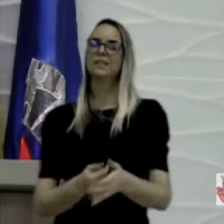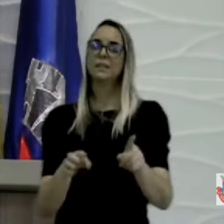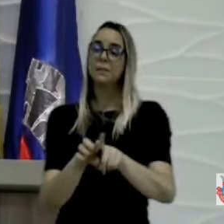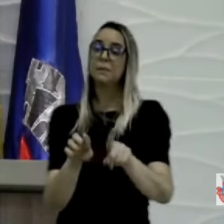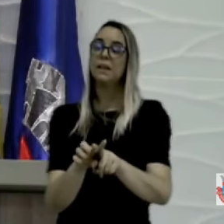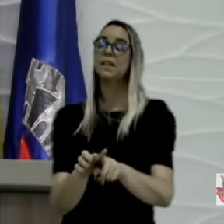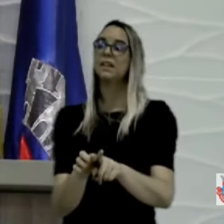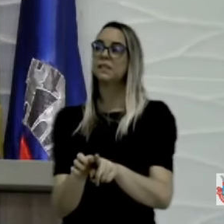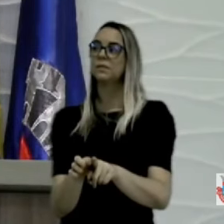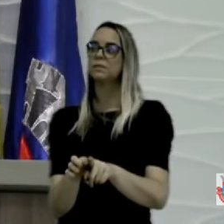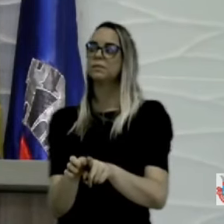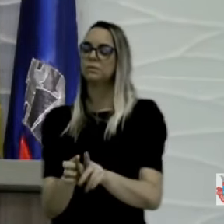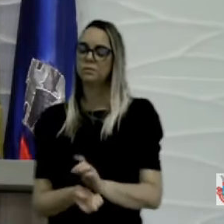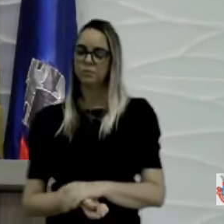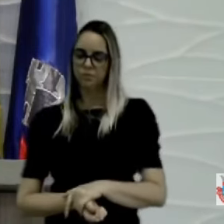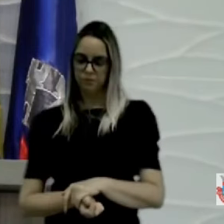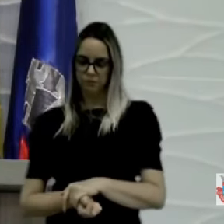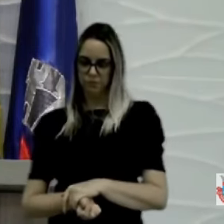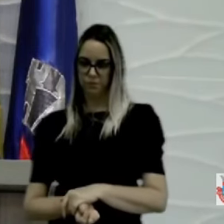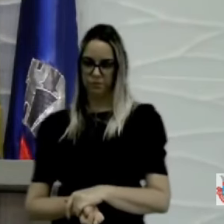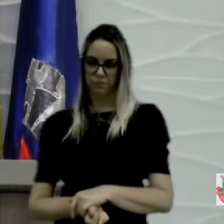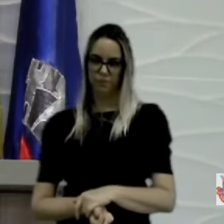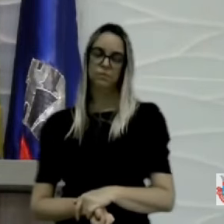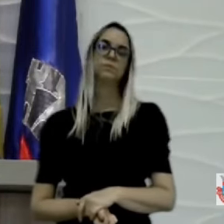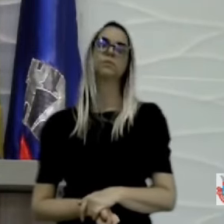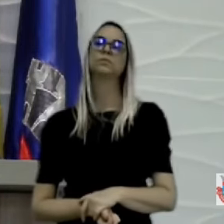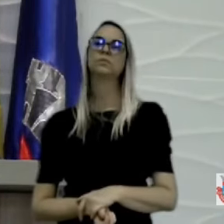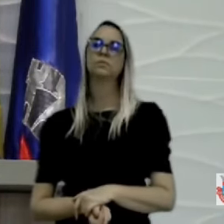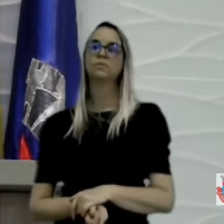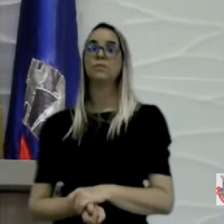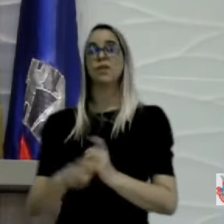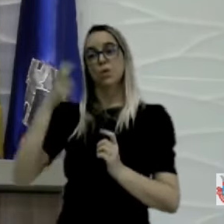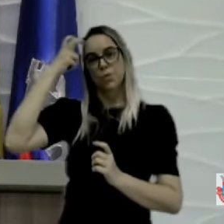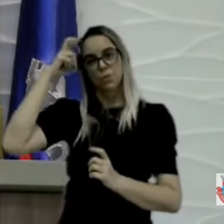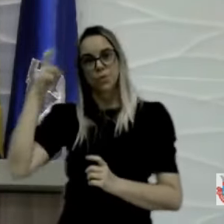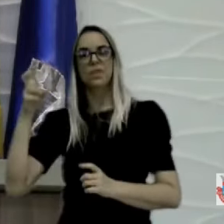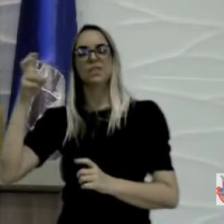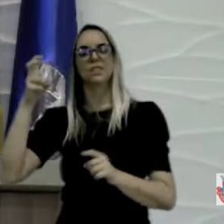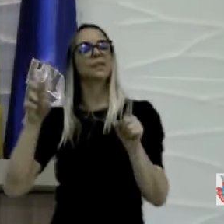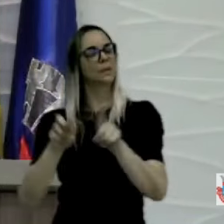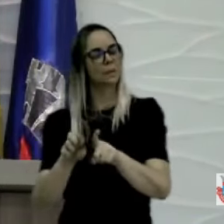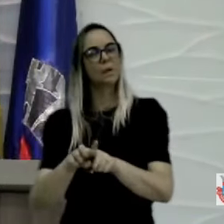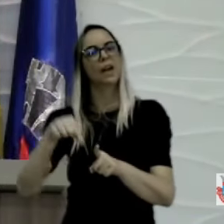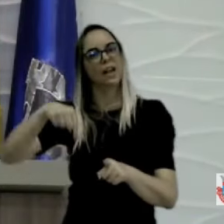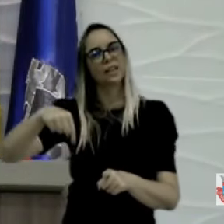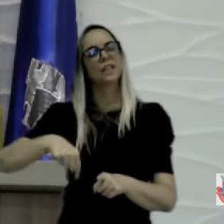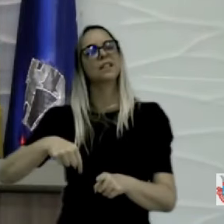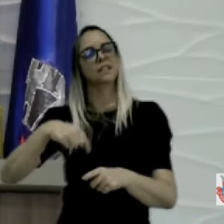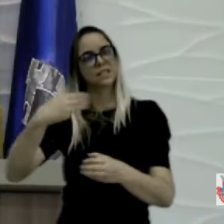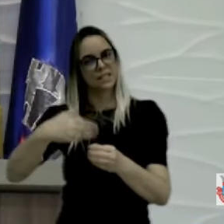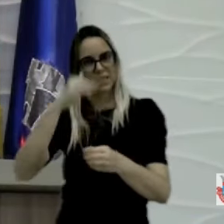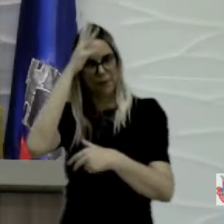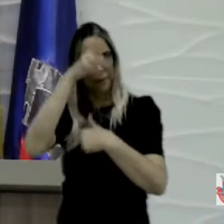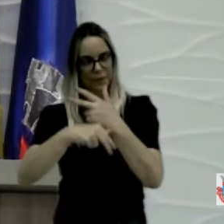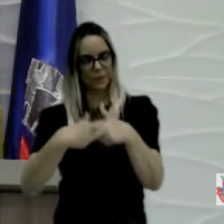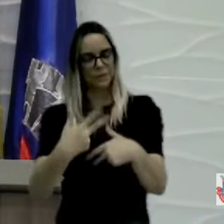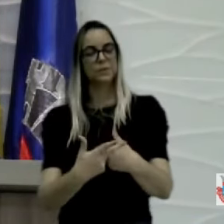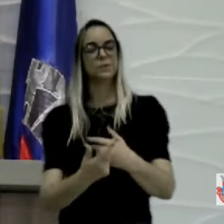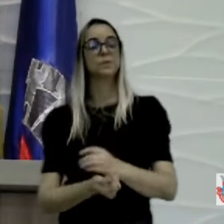também do círculo cultural do nosso município. Quero aqui